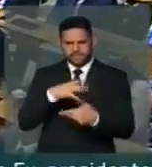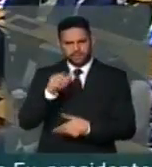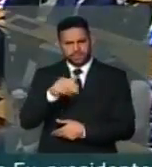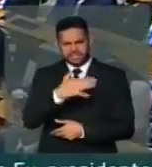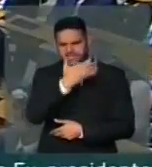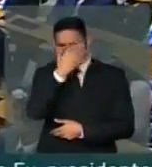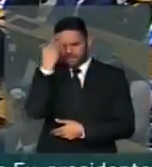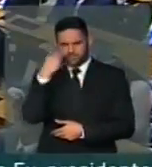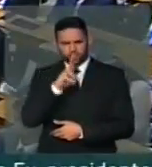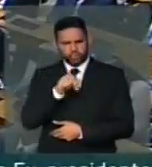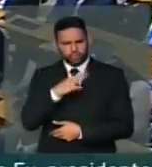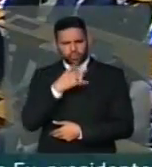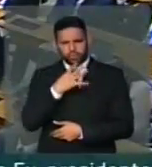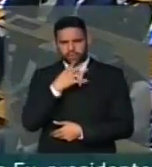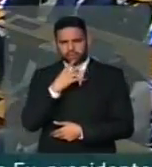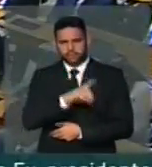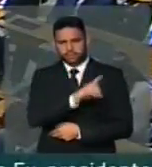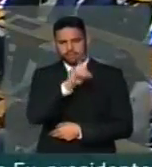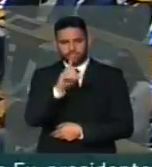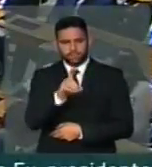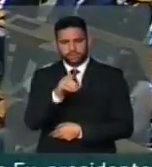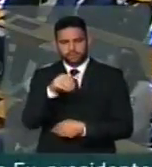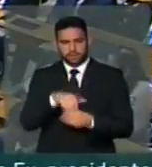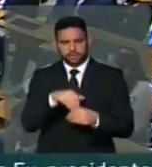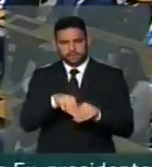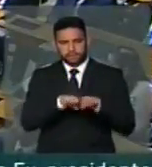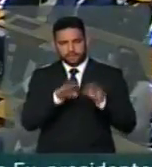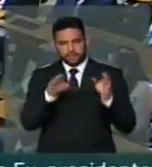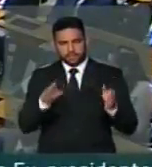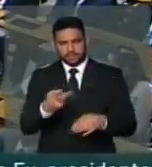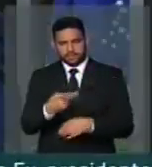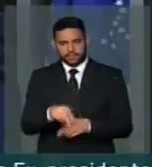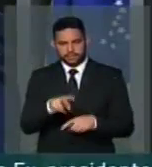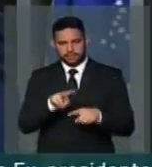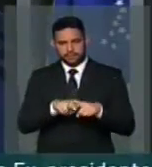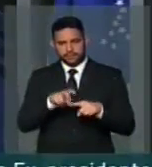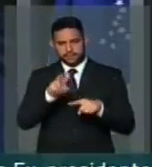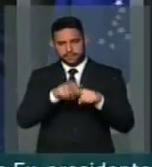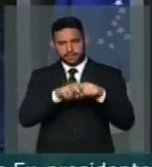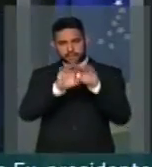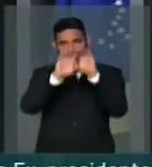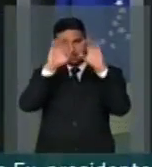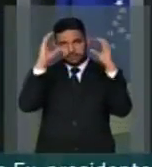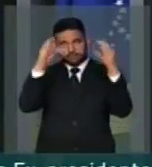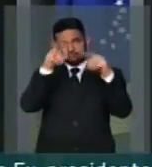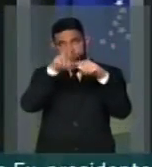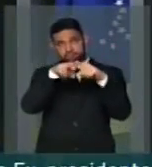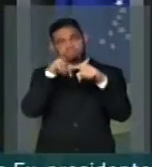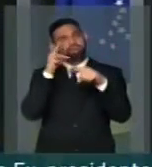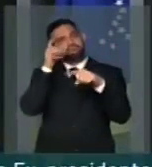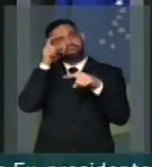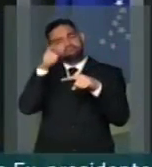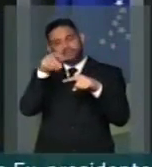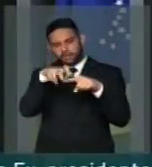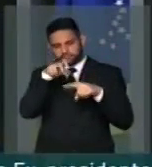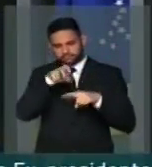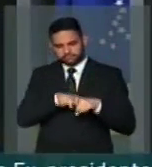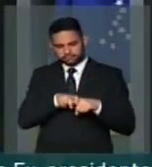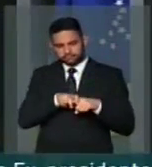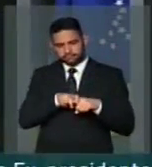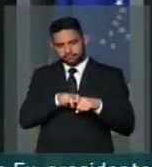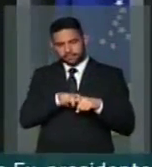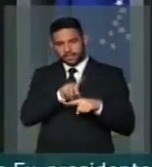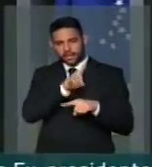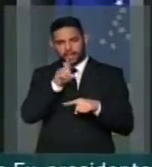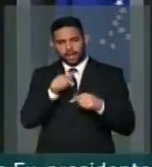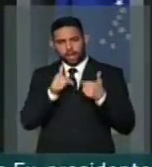o dia da sua eleição para a presidência da mesa dessa casa. Eu estava sentado ali em cima na galeria e ele aqui embaixo,